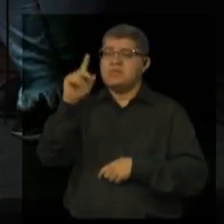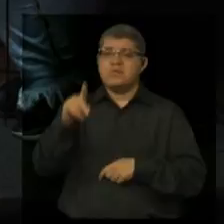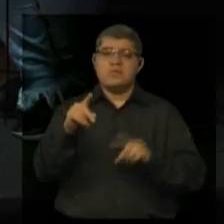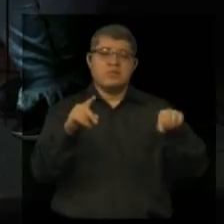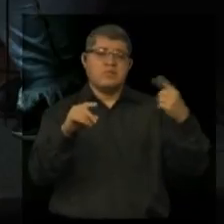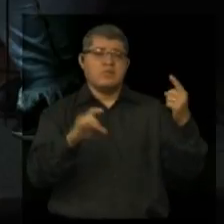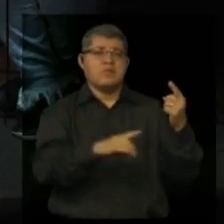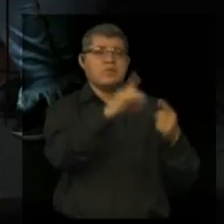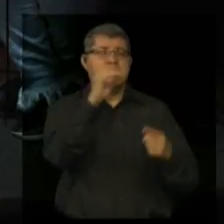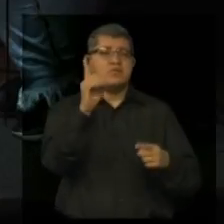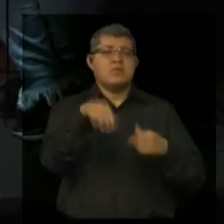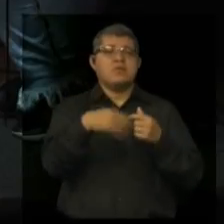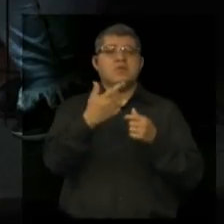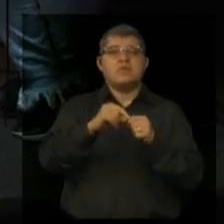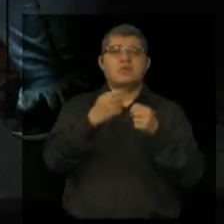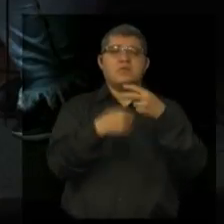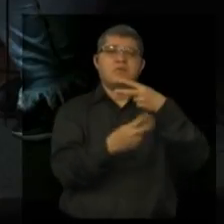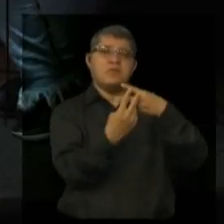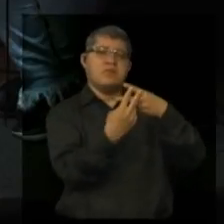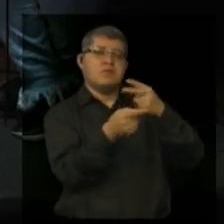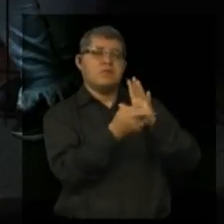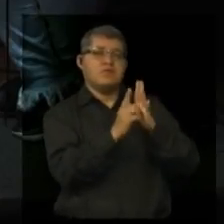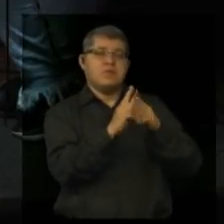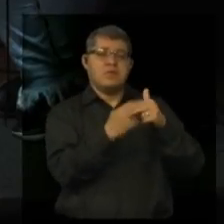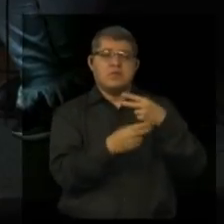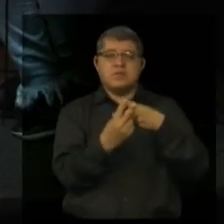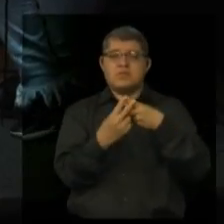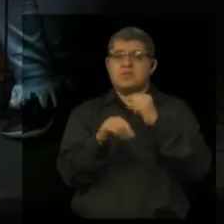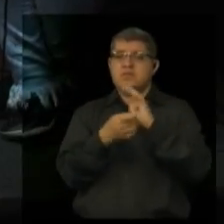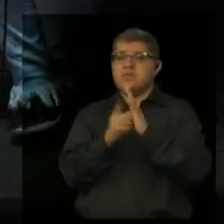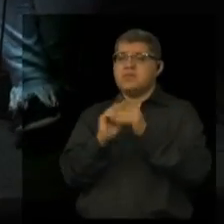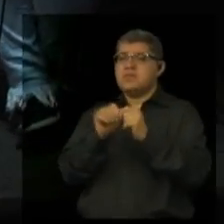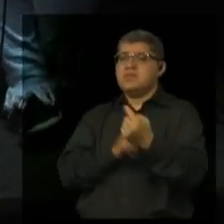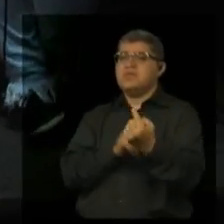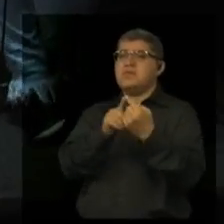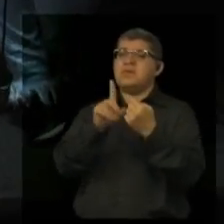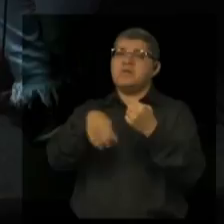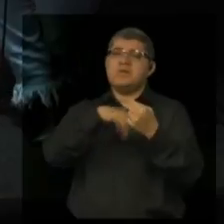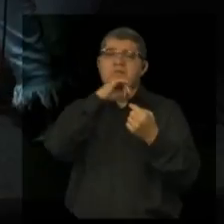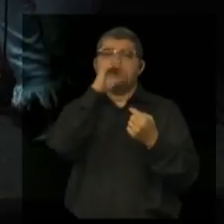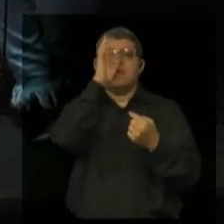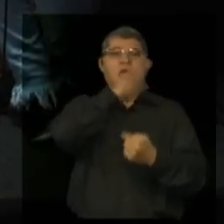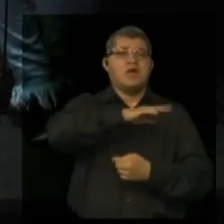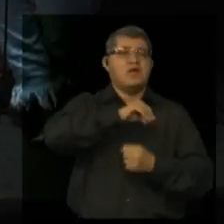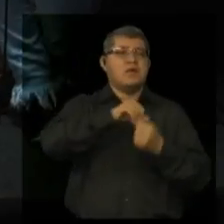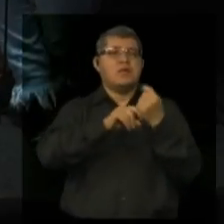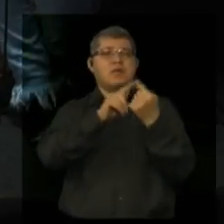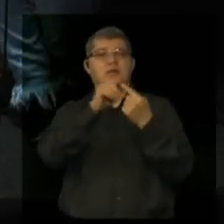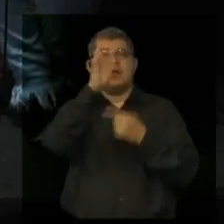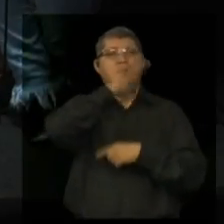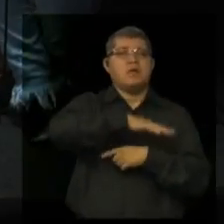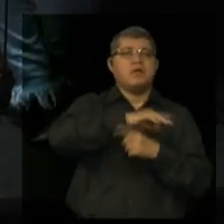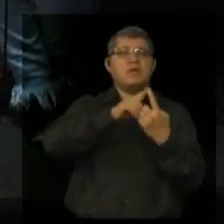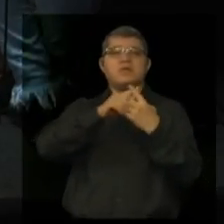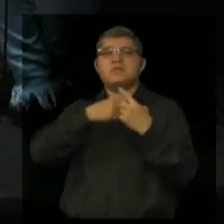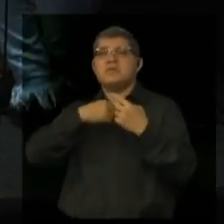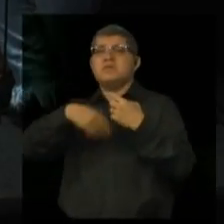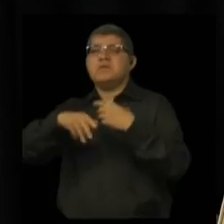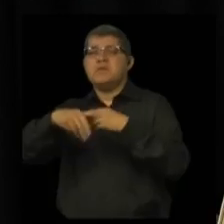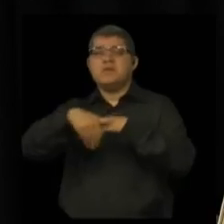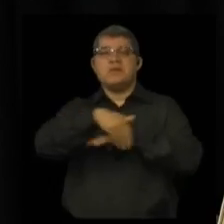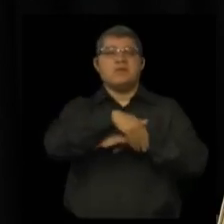pessoa no dia seguinte, reprisa aquele que morreu antes. Não é? É um foco, né, nesse é um foco. Tema, então, né, a gente fica amedrontado, porque você fala, eu não posso sair na